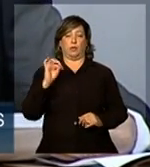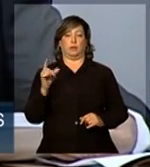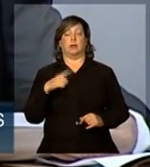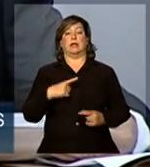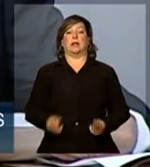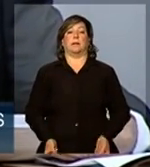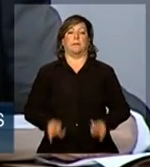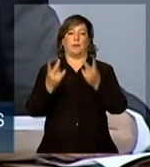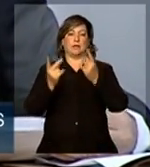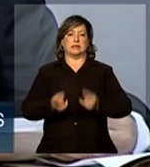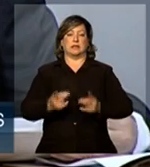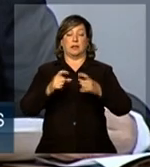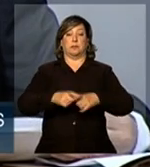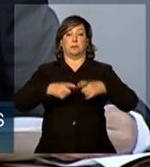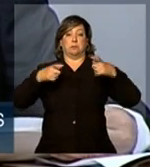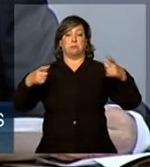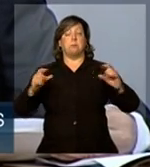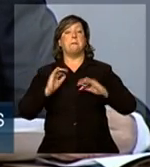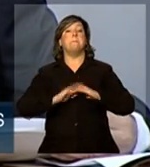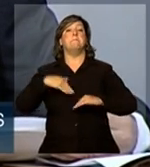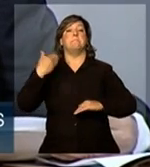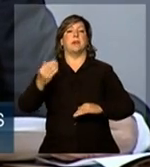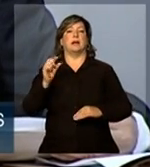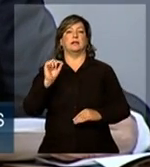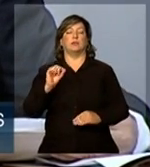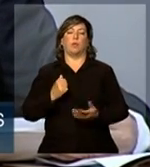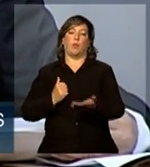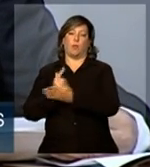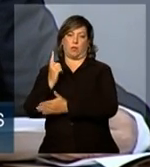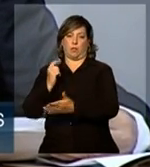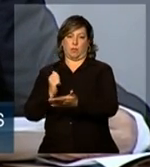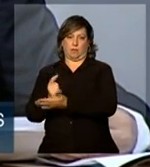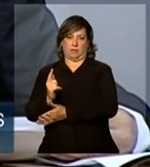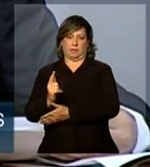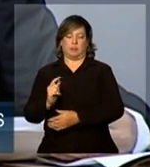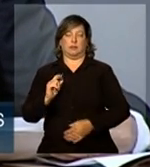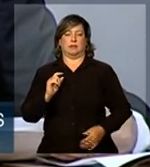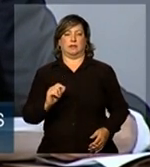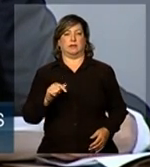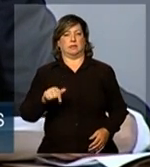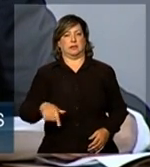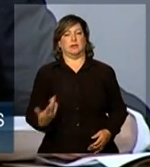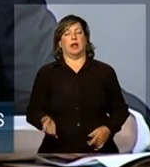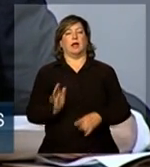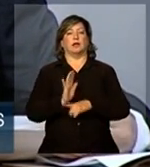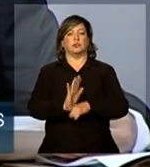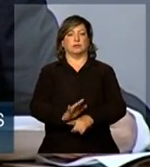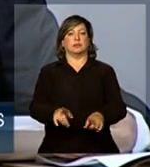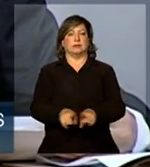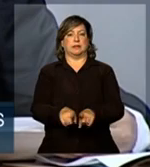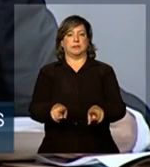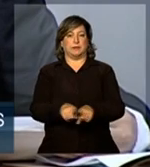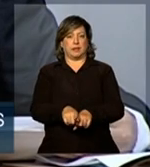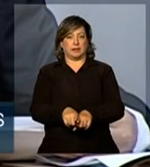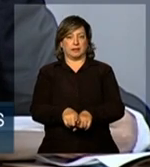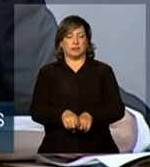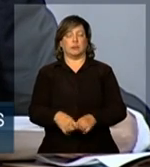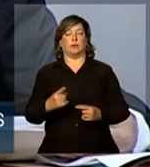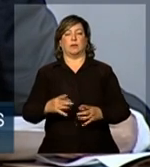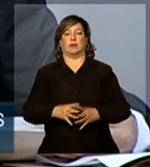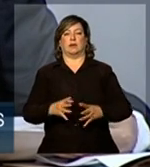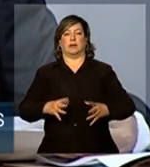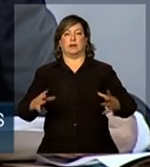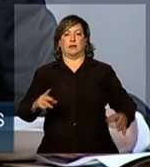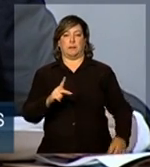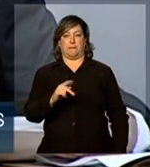exportações cresceram mais do que as importações, portanto, contribuíram também para um crescimento